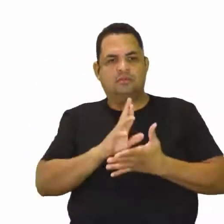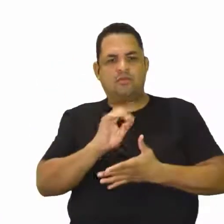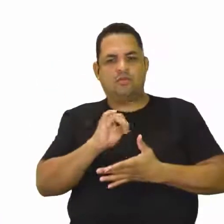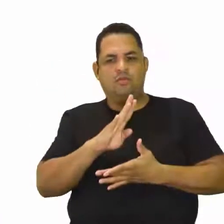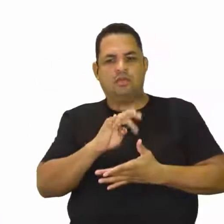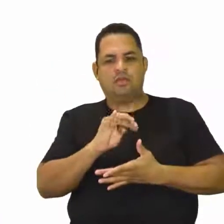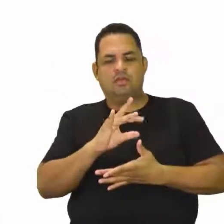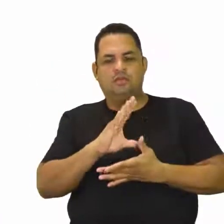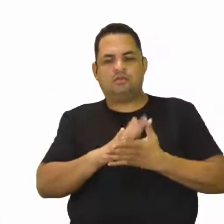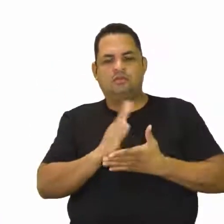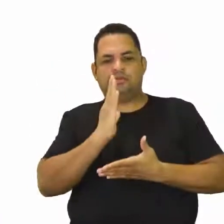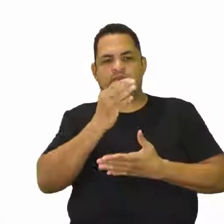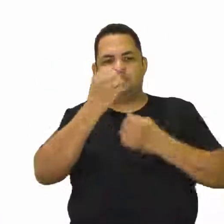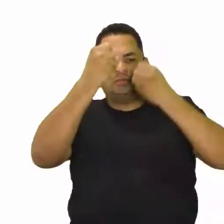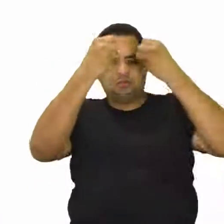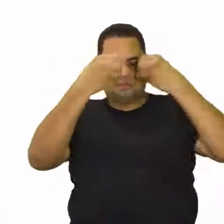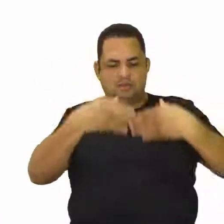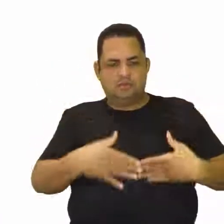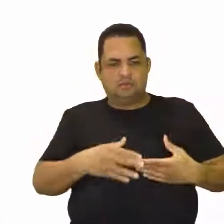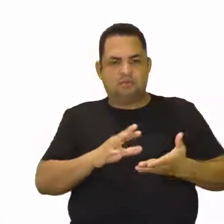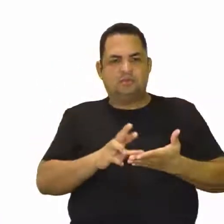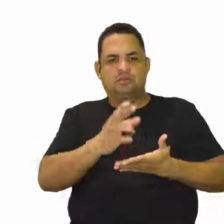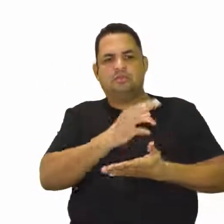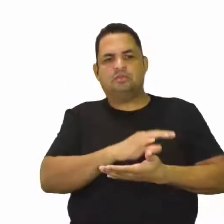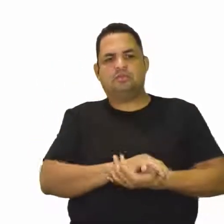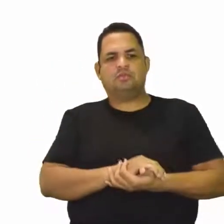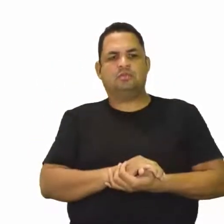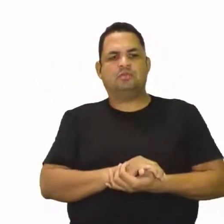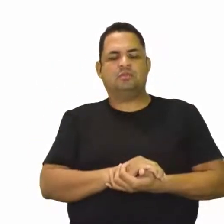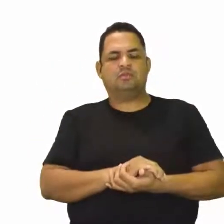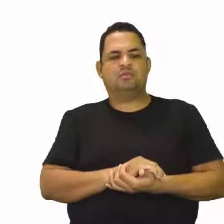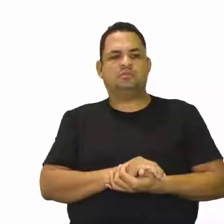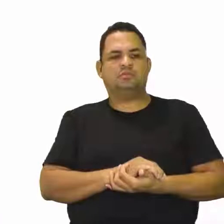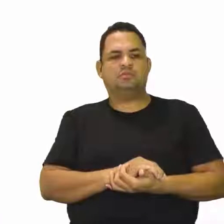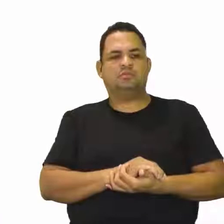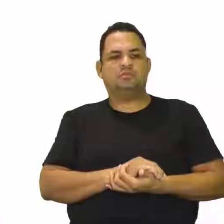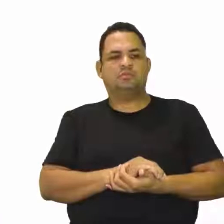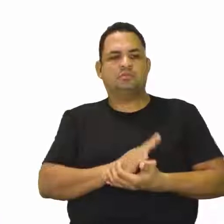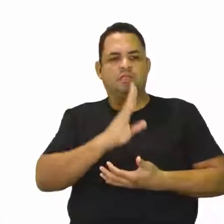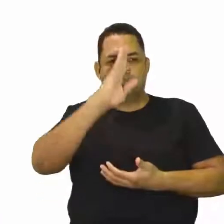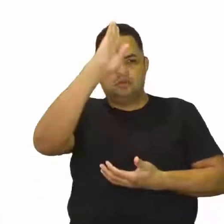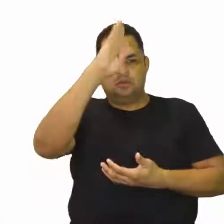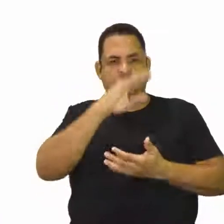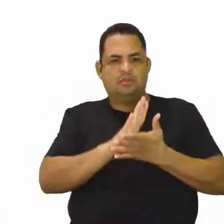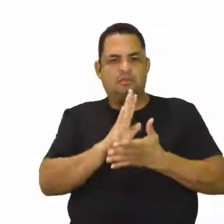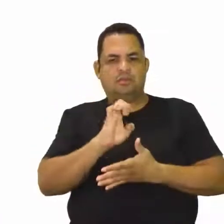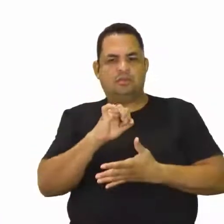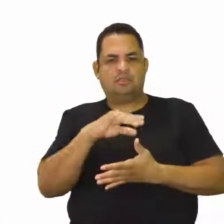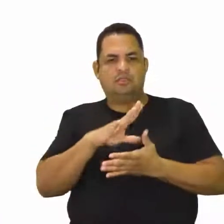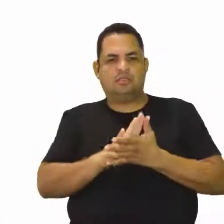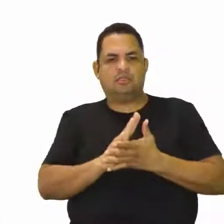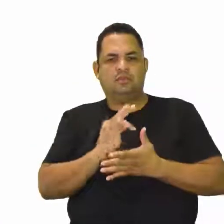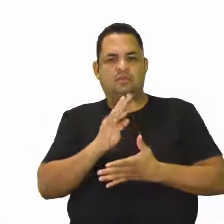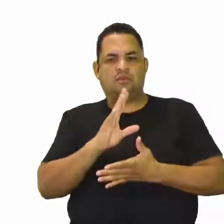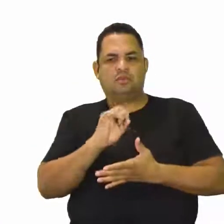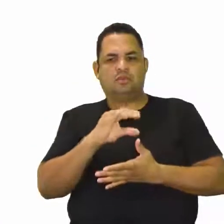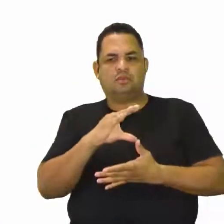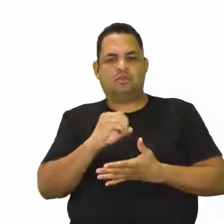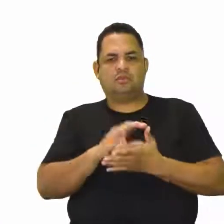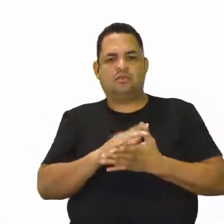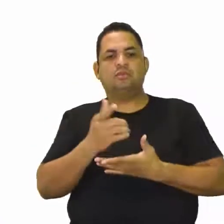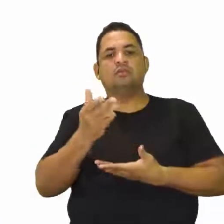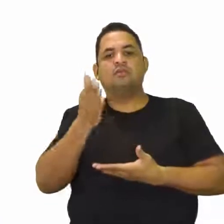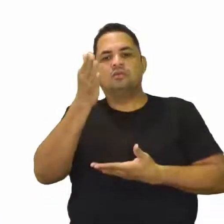tenho demonstrado diversas vezes para vocês. Roma, Berlim e Tóquio. Do